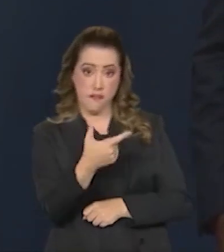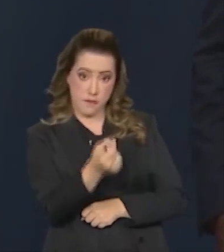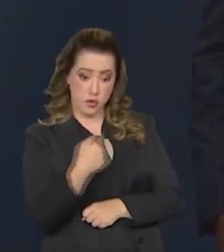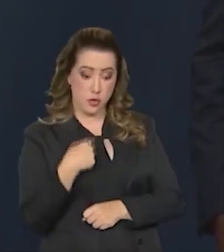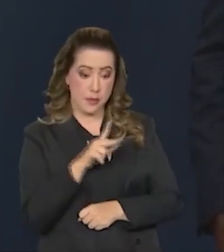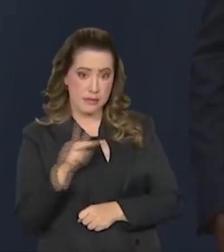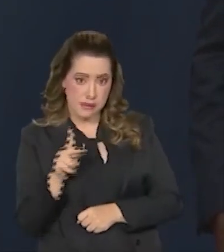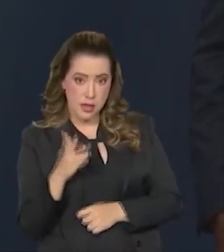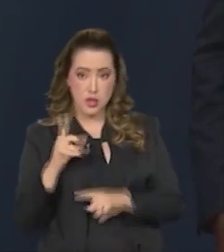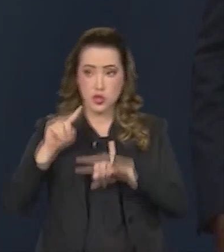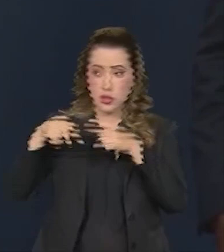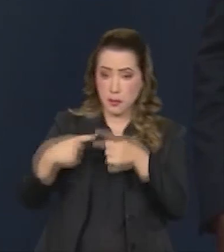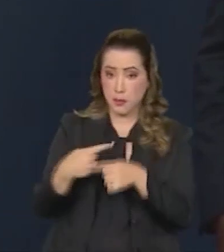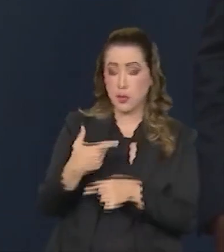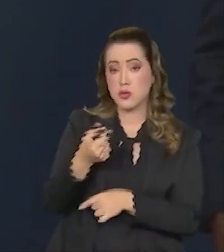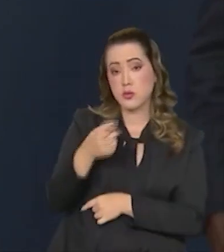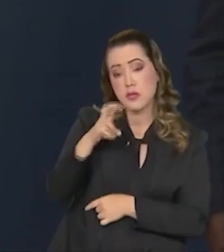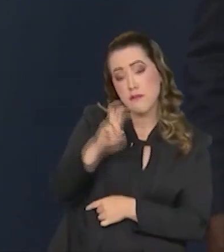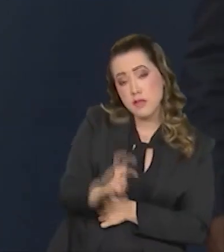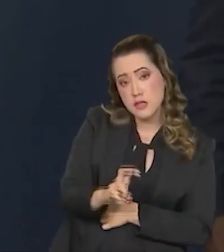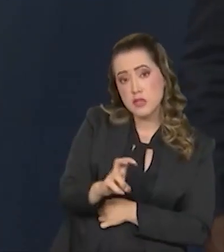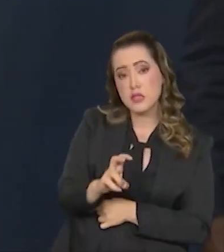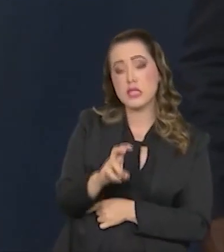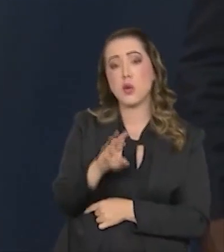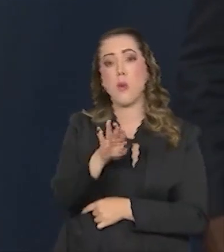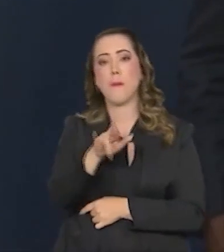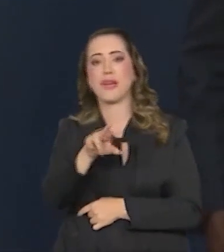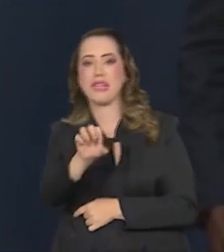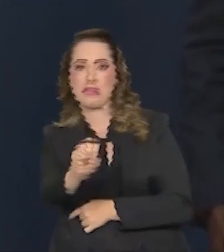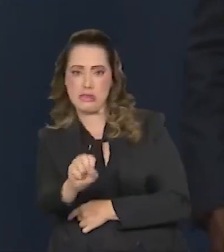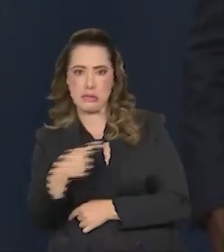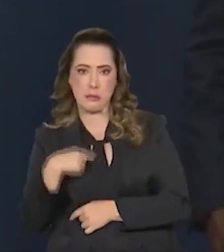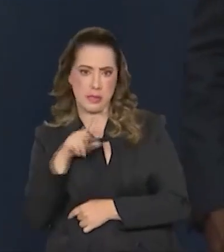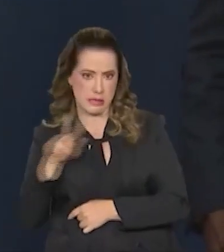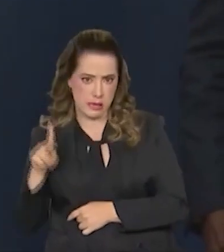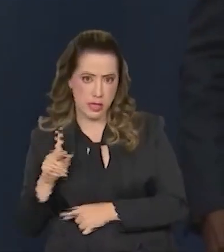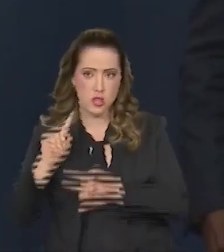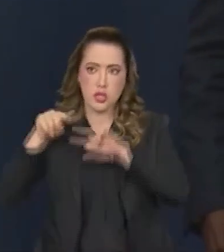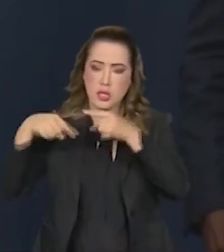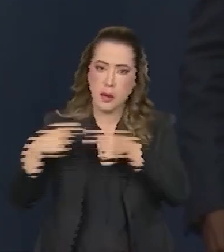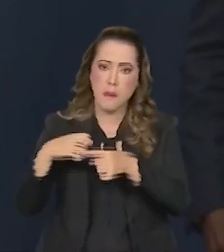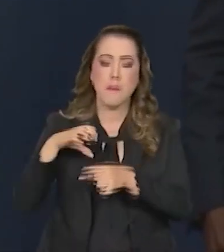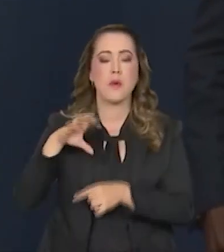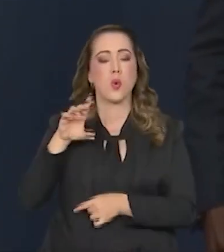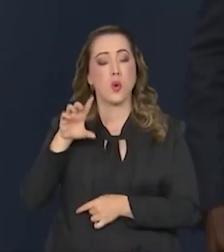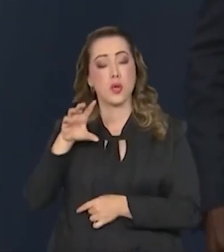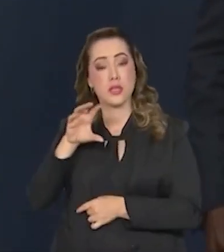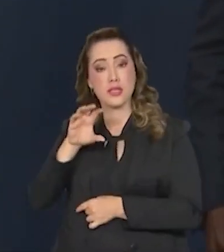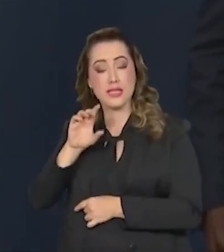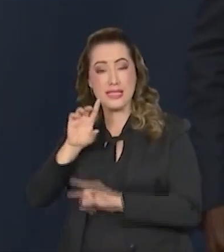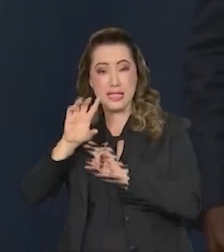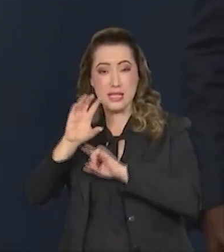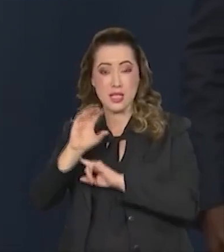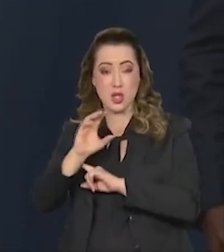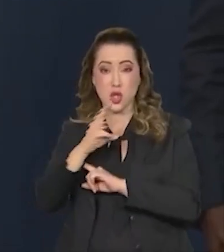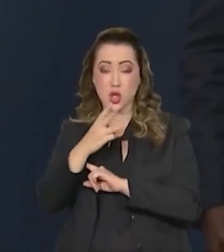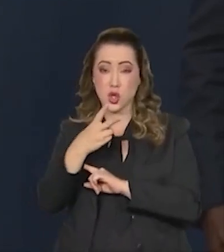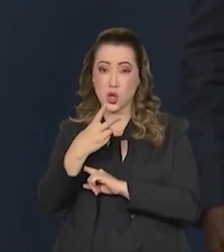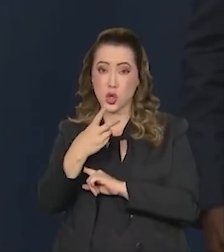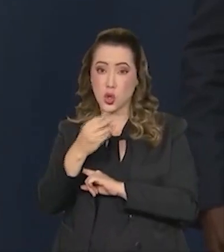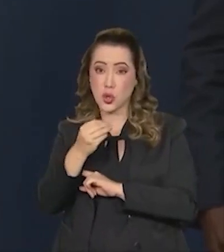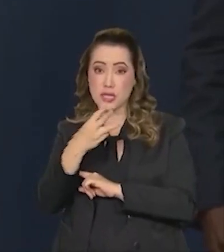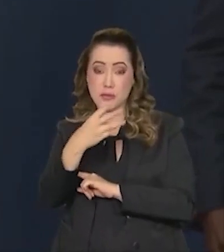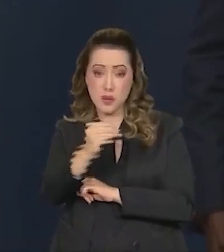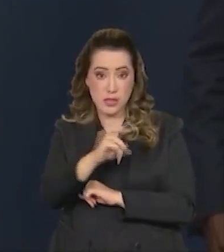vamos presidir os BRICS. Em 2005, nós vamos ter a COP30 lá no coração da Amazônia. Em